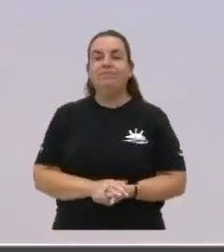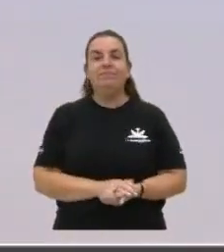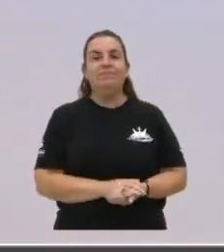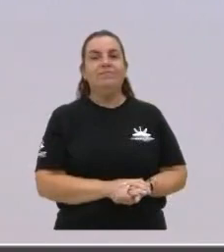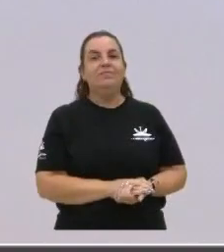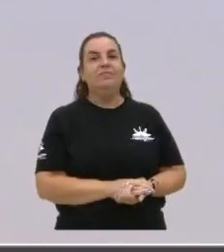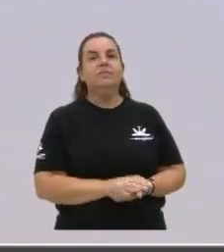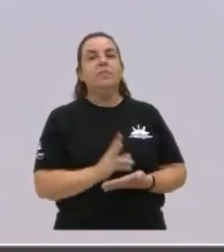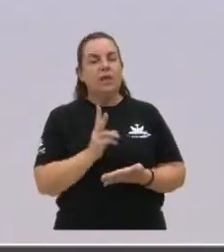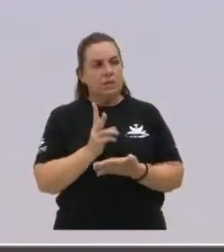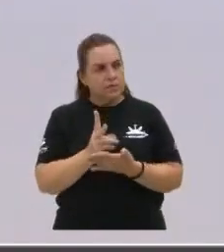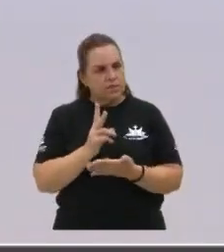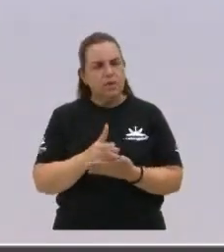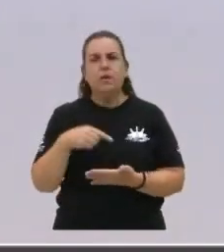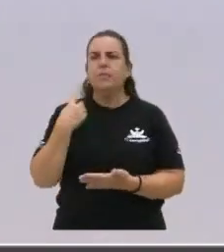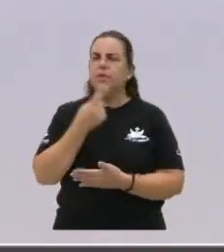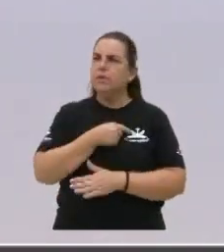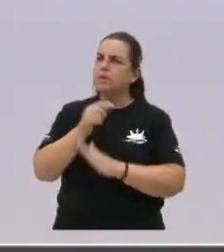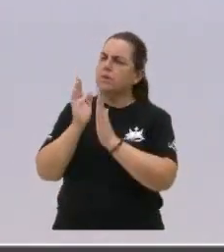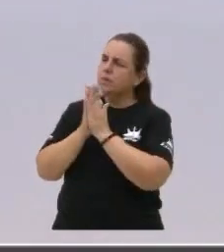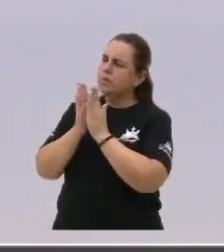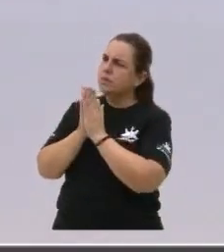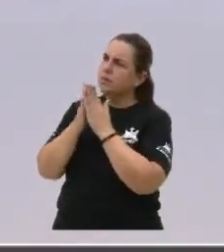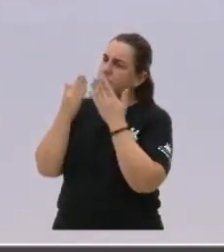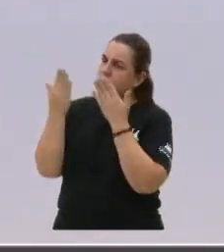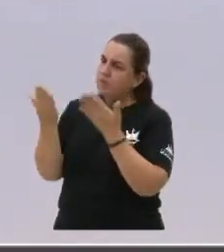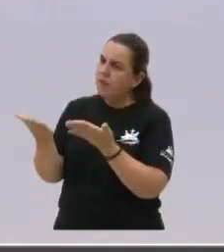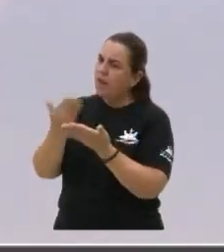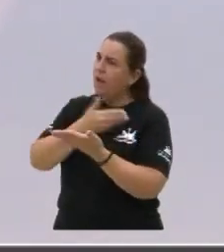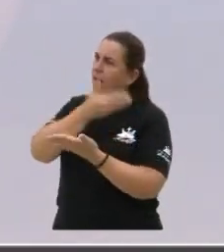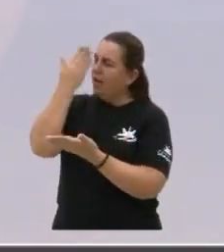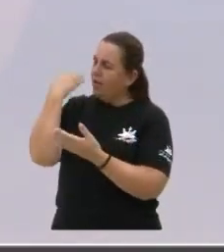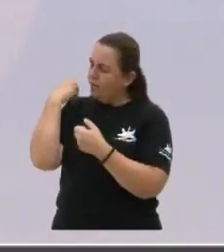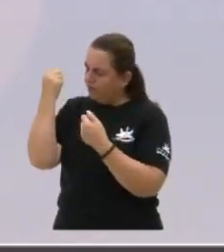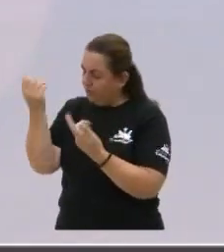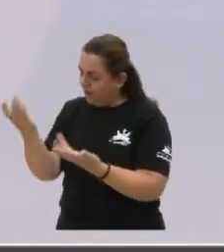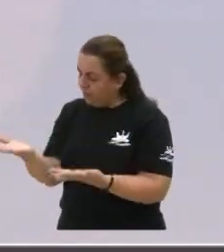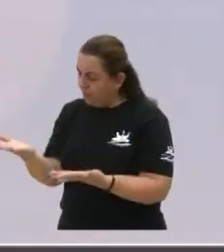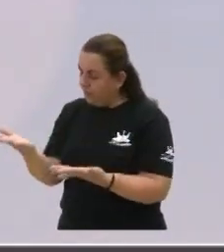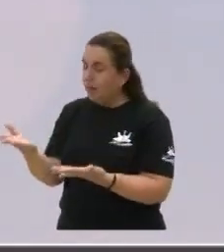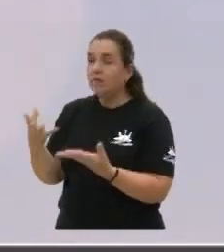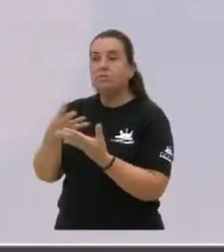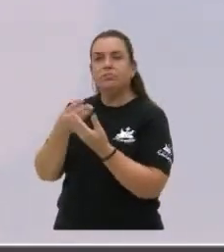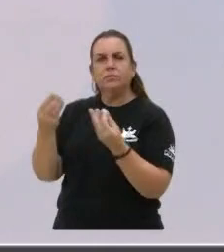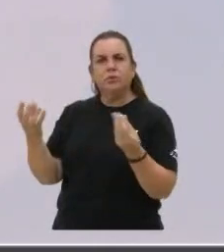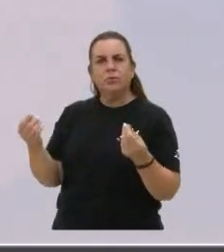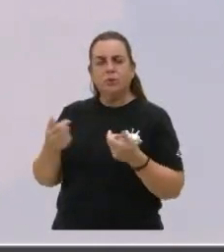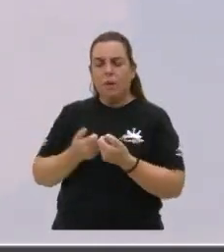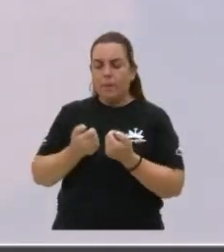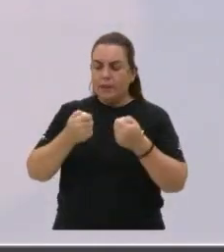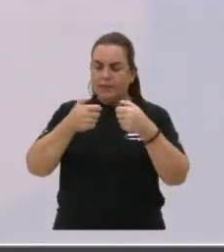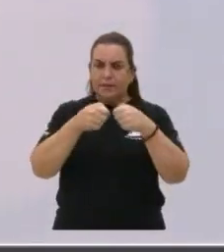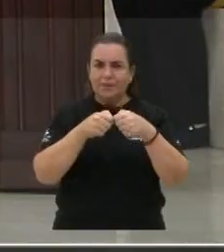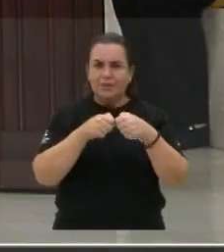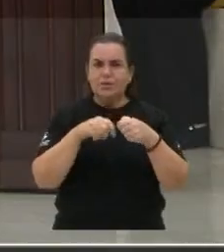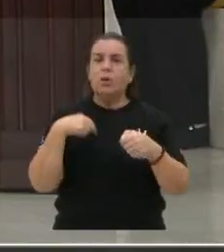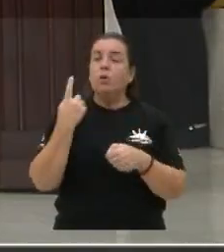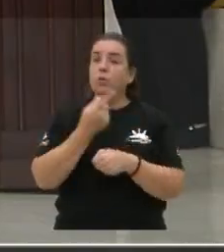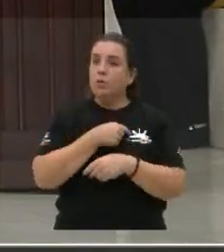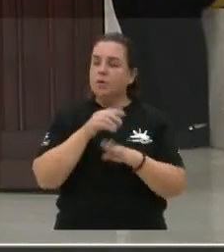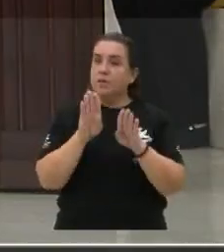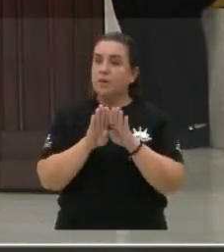Então, toda vez que nós rezamos a Ave Maria de tantos terços, nós estamos